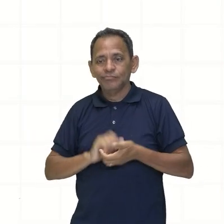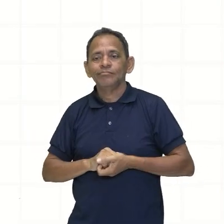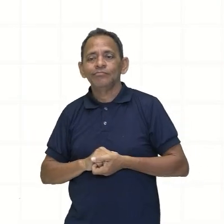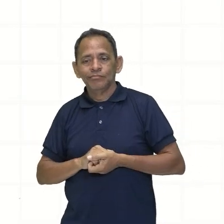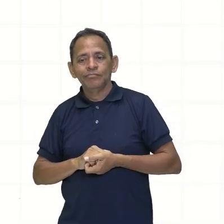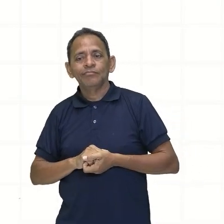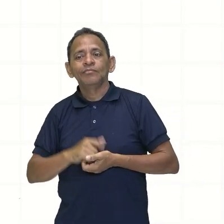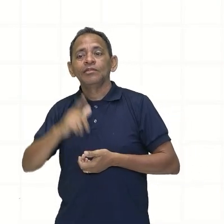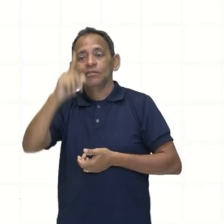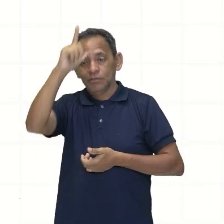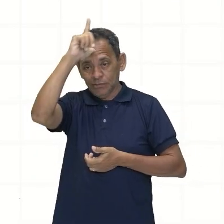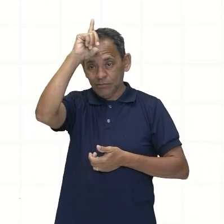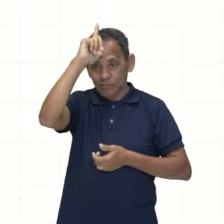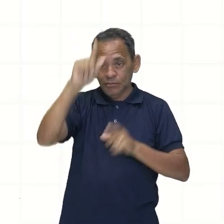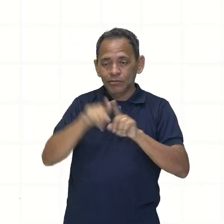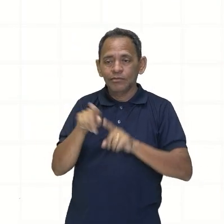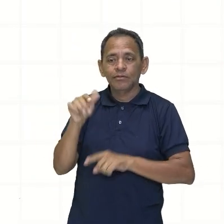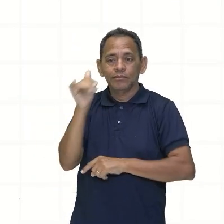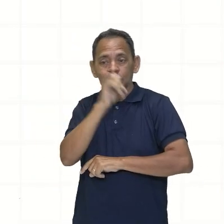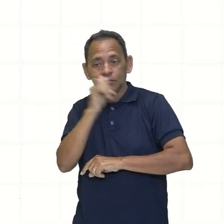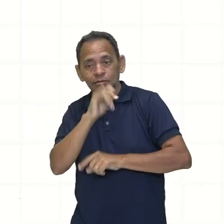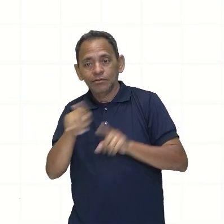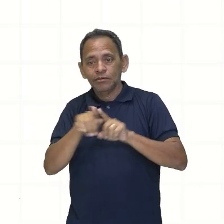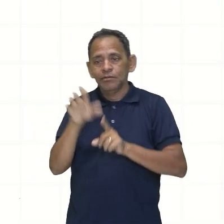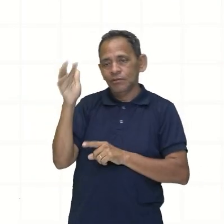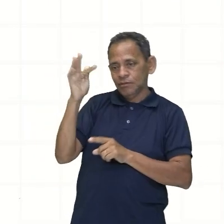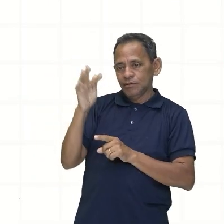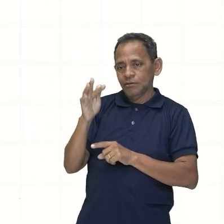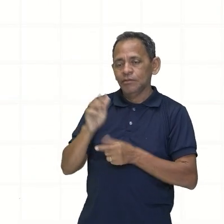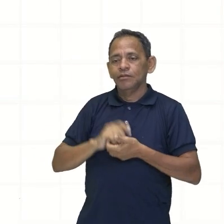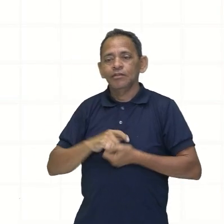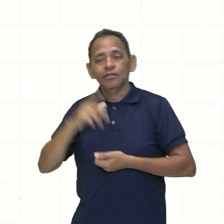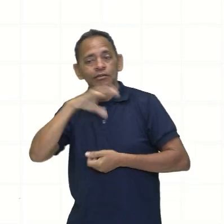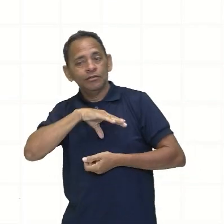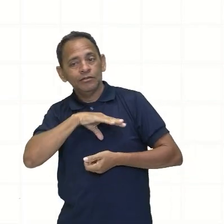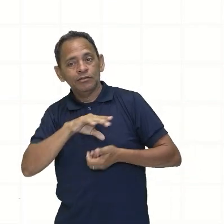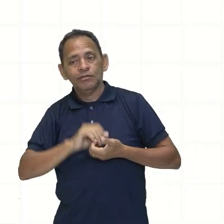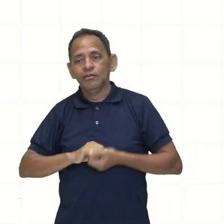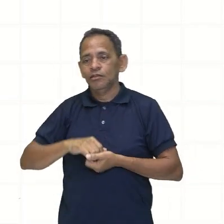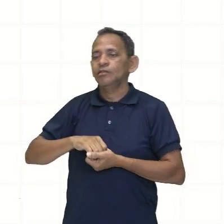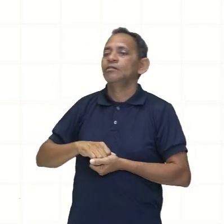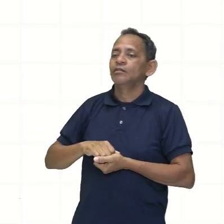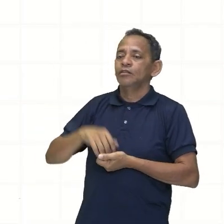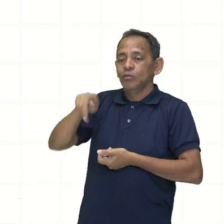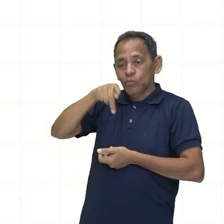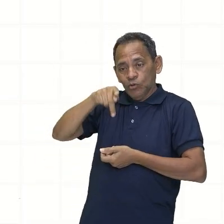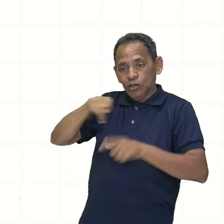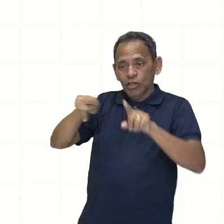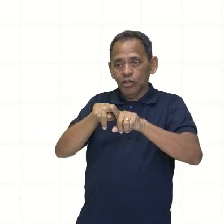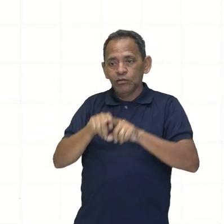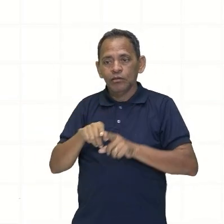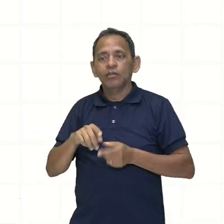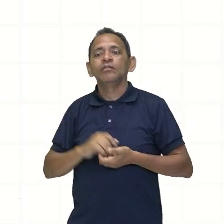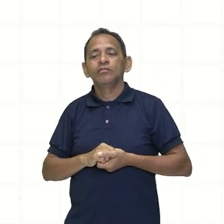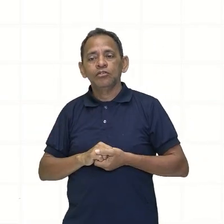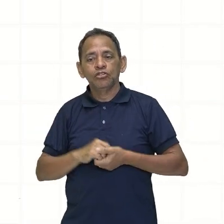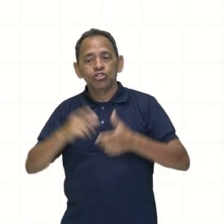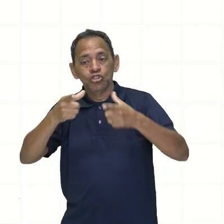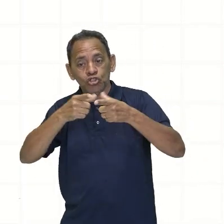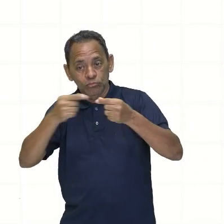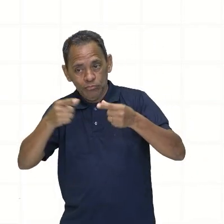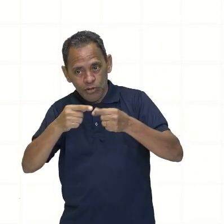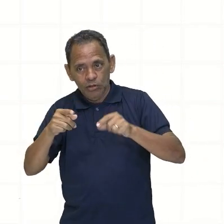Alemanha, Itália, França, Portugal, Paraguai e também o Japão. Então, esses são alguns dos